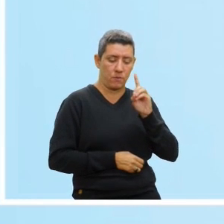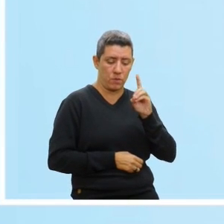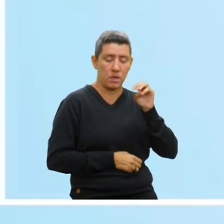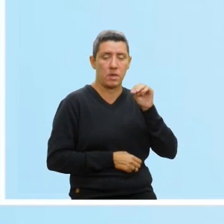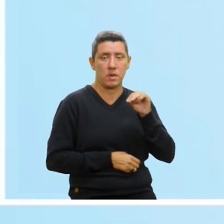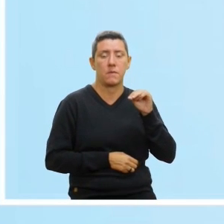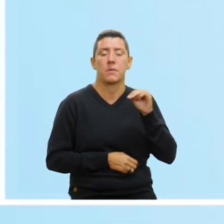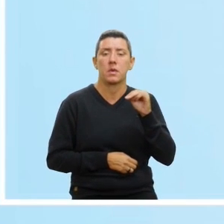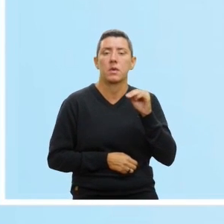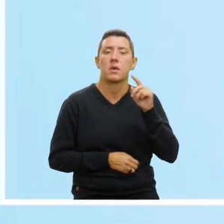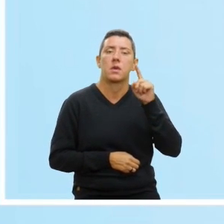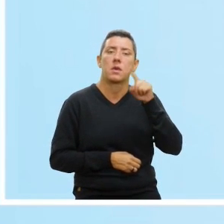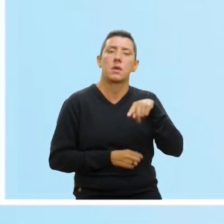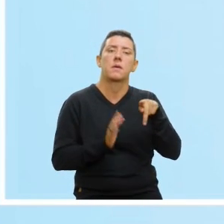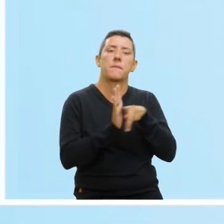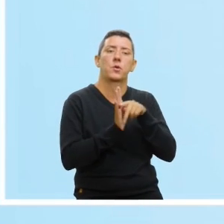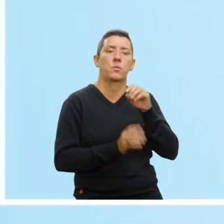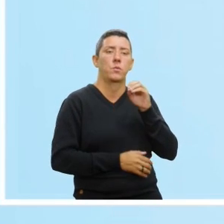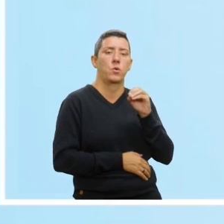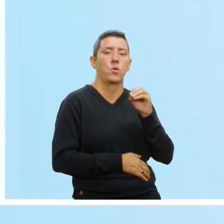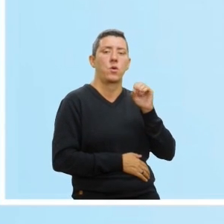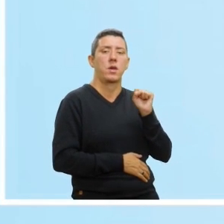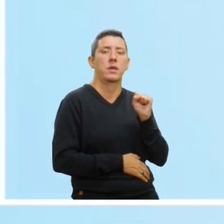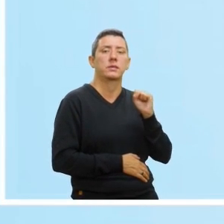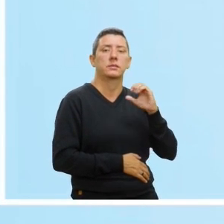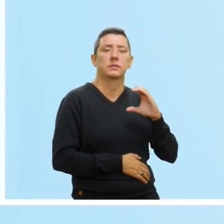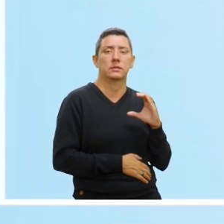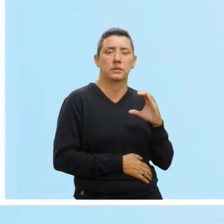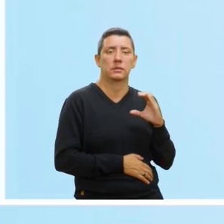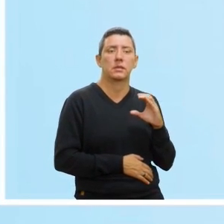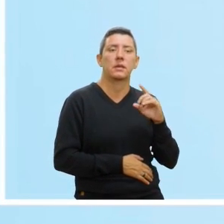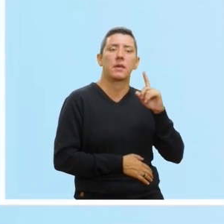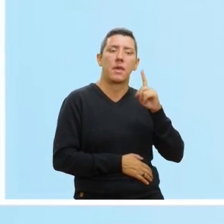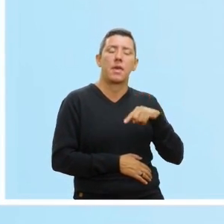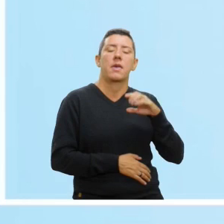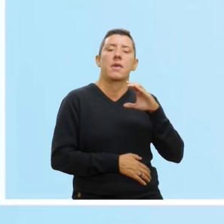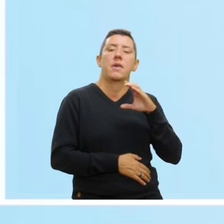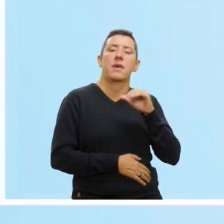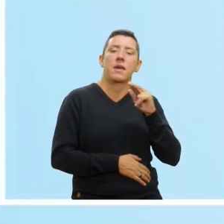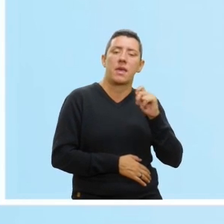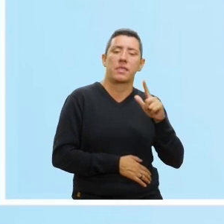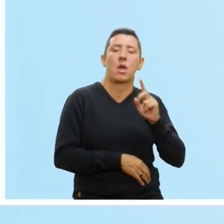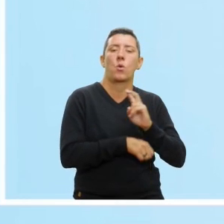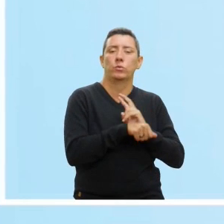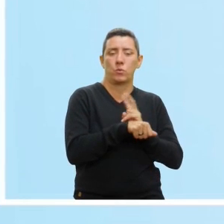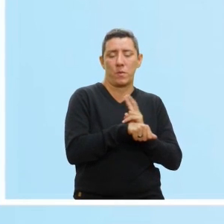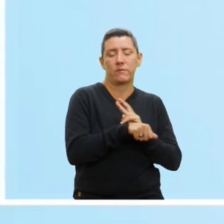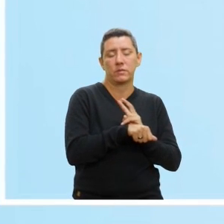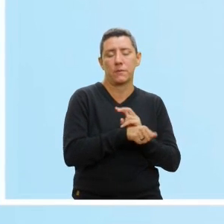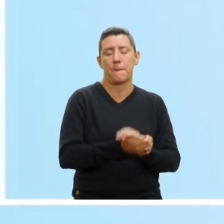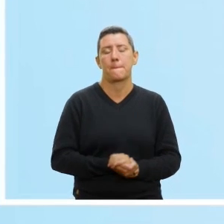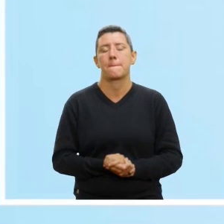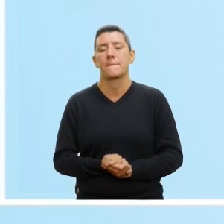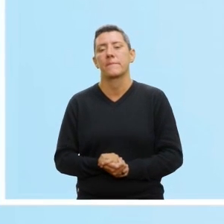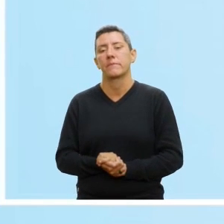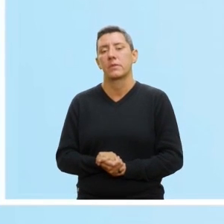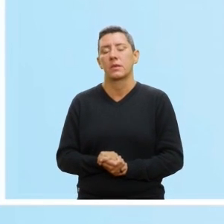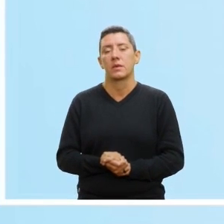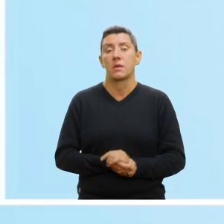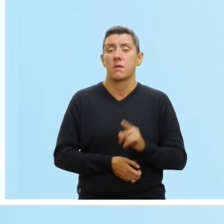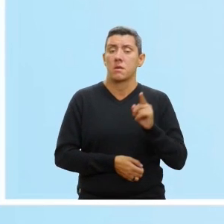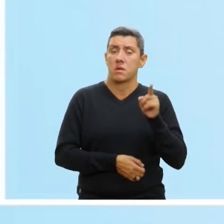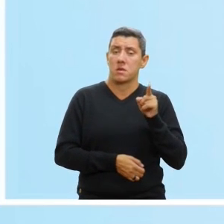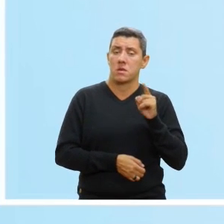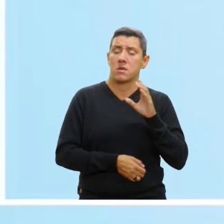aqui está chamado como OSC, o pessoal conhece bastante como canal de supervisão, tá? Bom, o canal de supervisão, ele nada mais